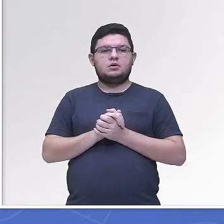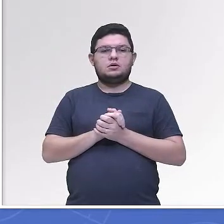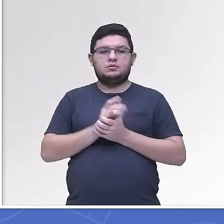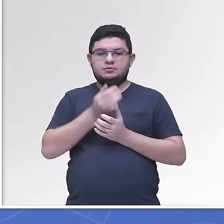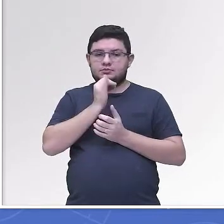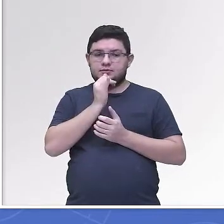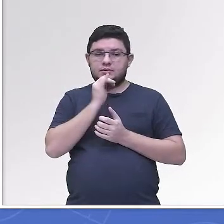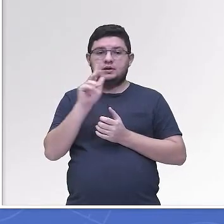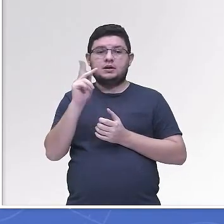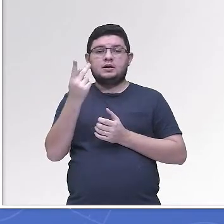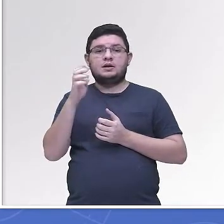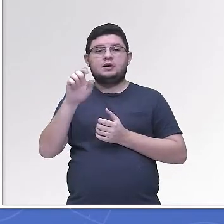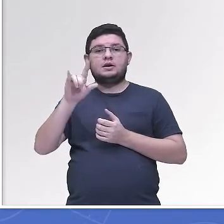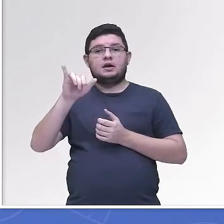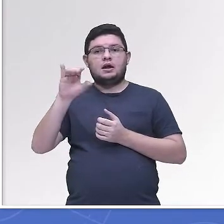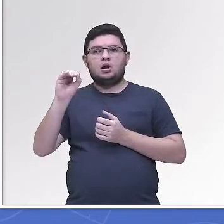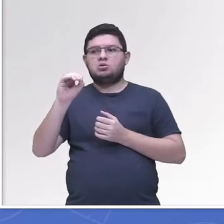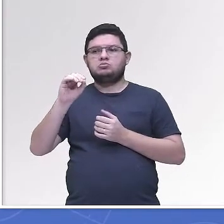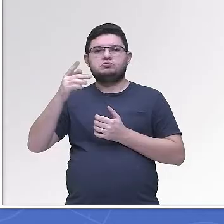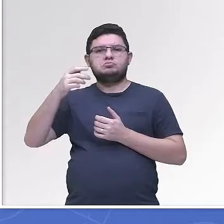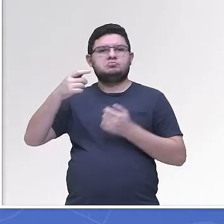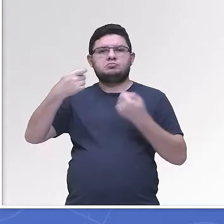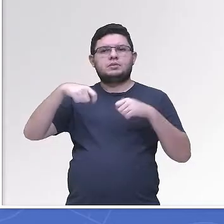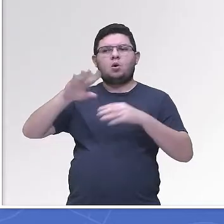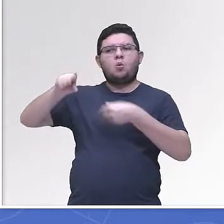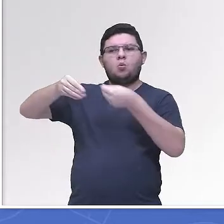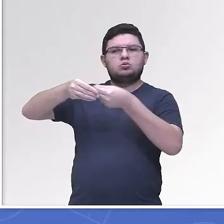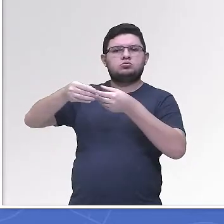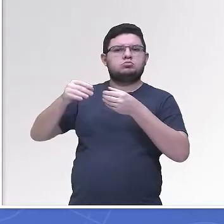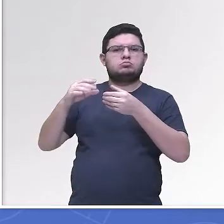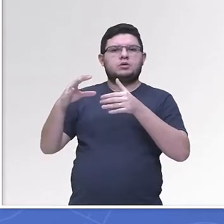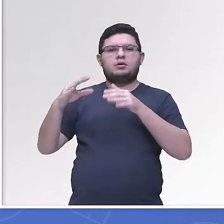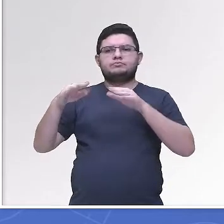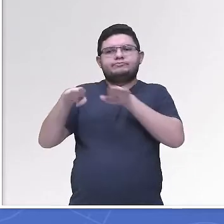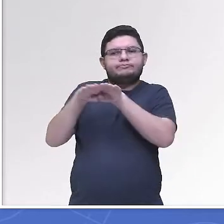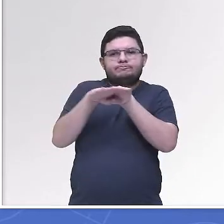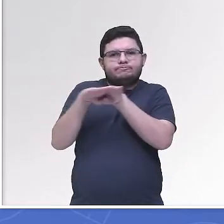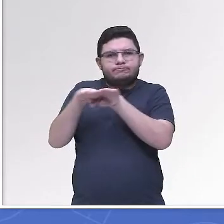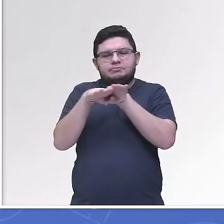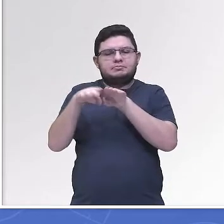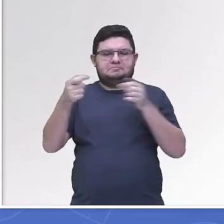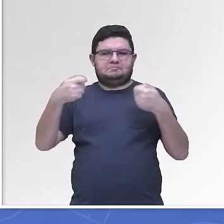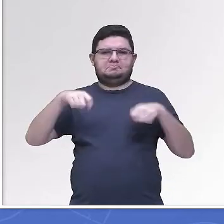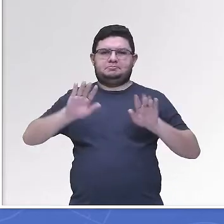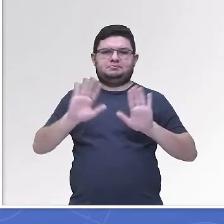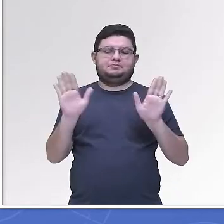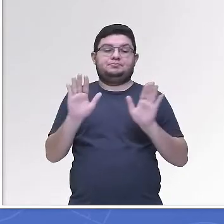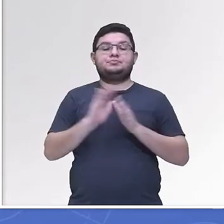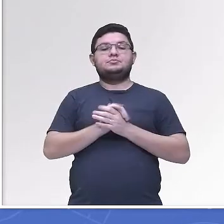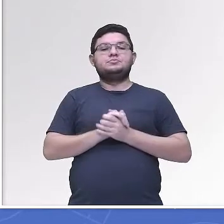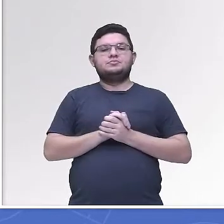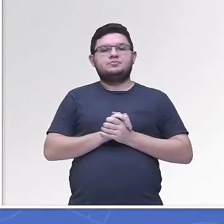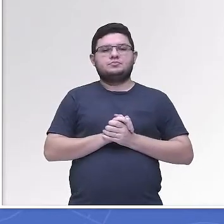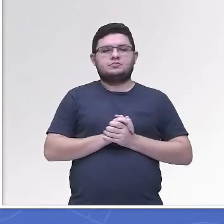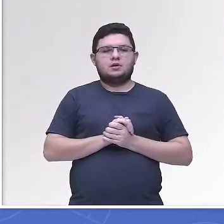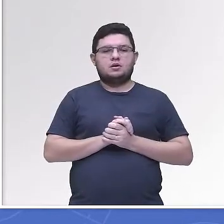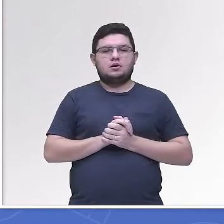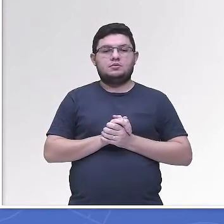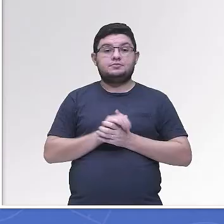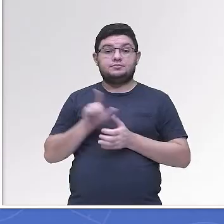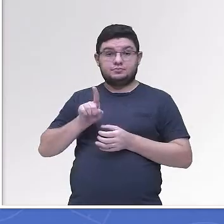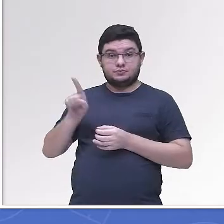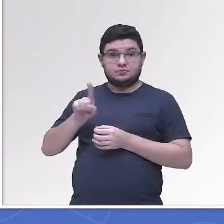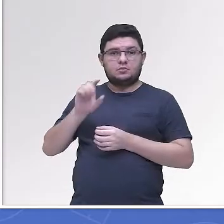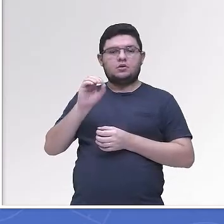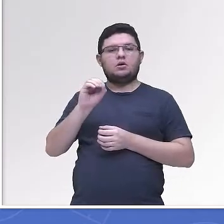não precisa de um outro elemento para se estabilizar. Então, é uma substância química pura. E aqui, no